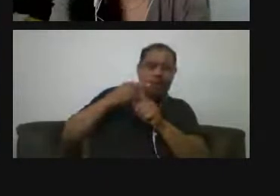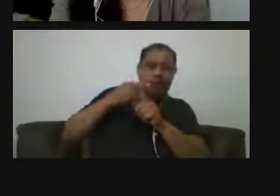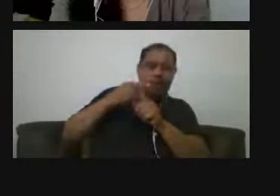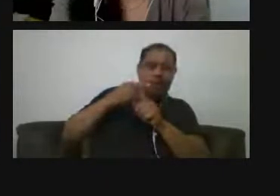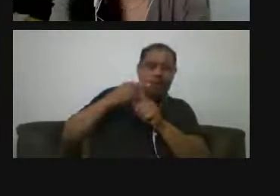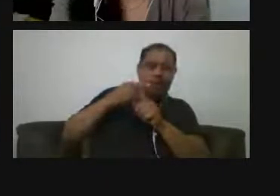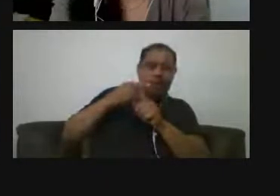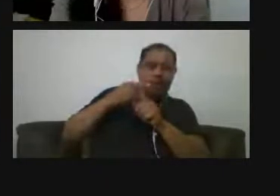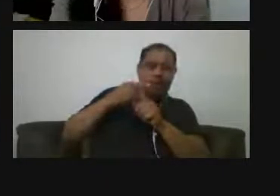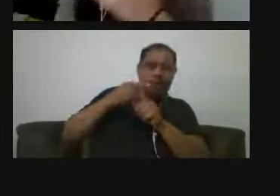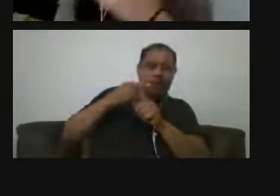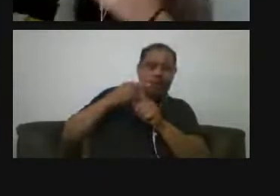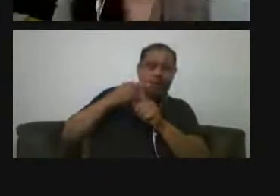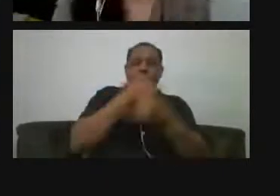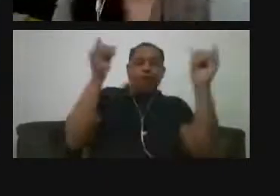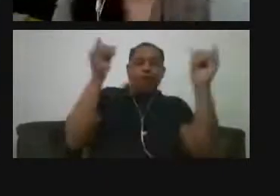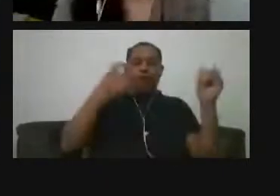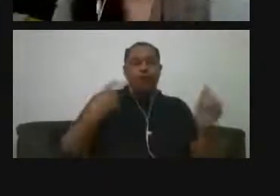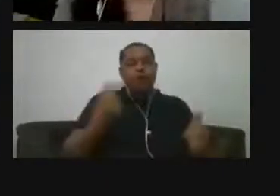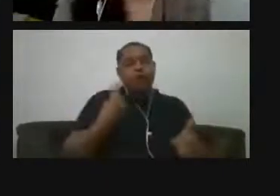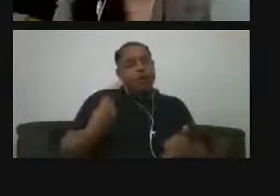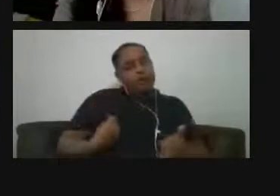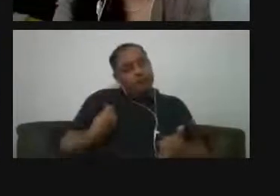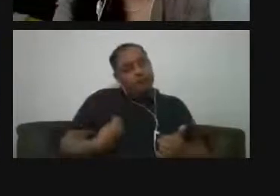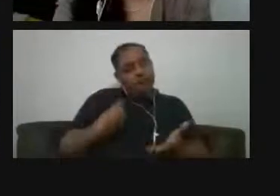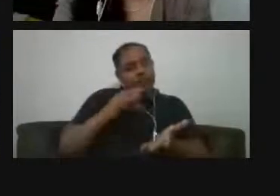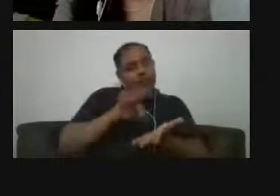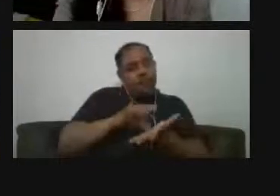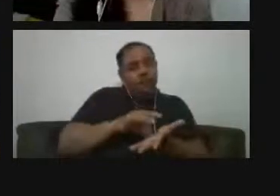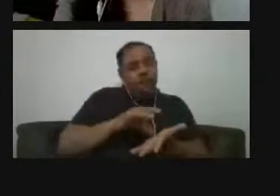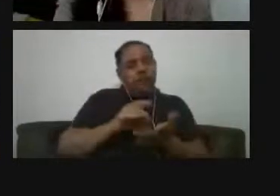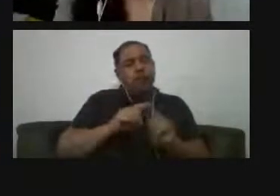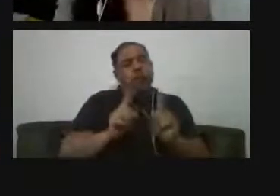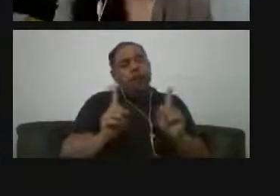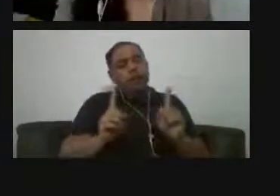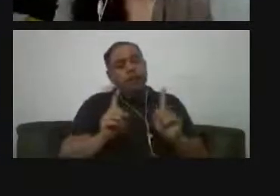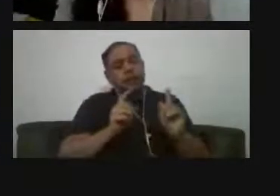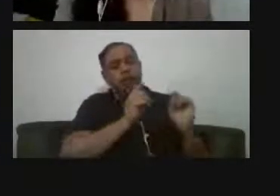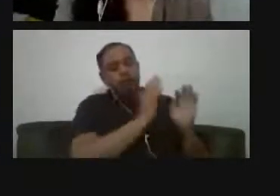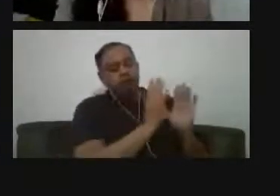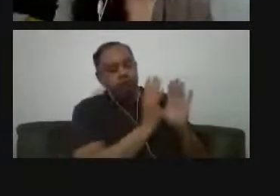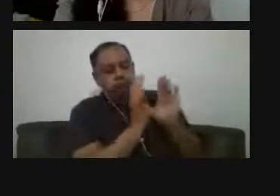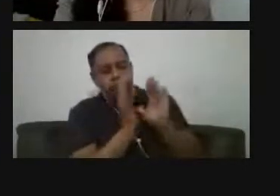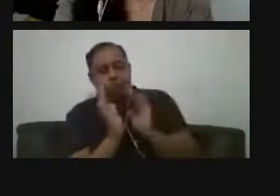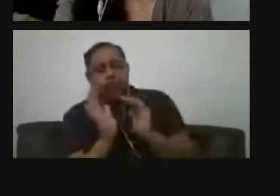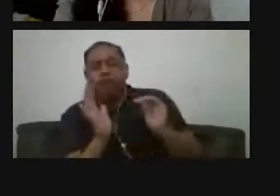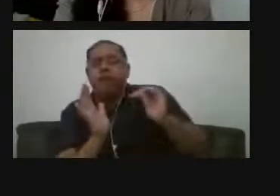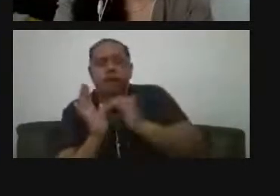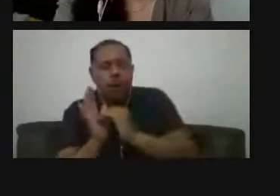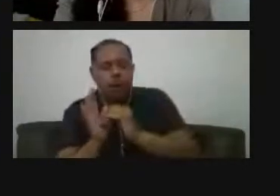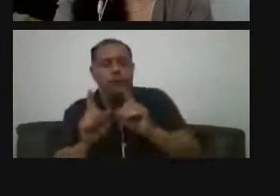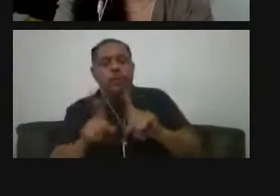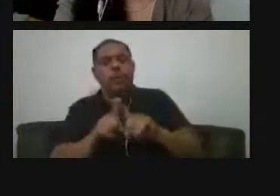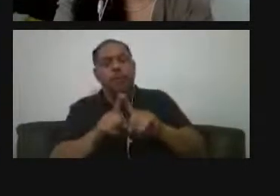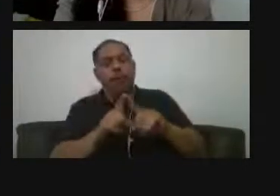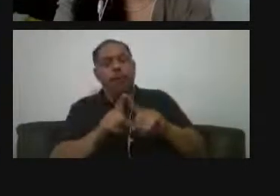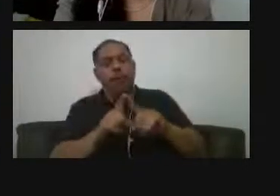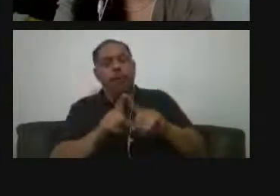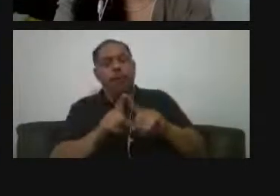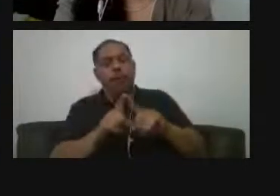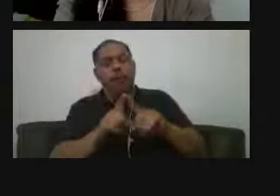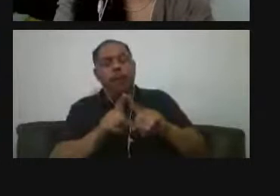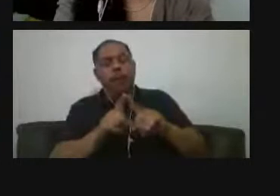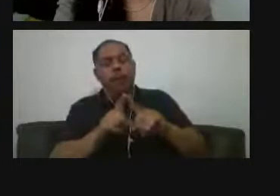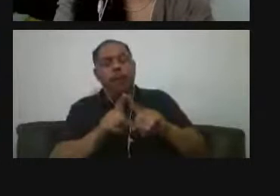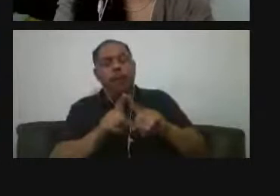mas no final também chega a ser um processo, né? Um processo que não necessariamente busca um progresso, mas é um